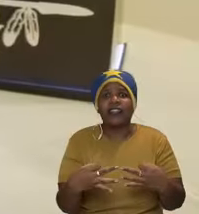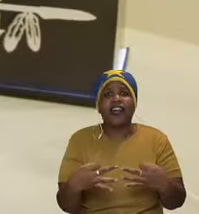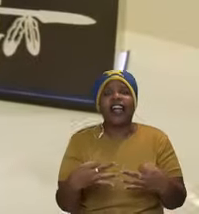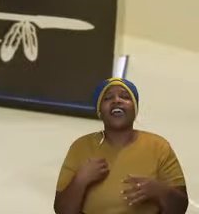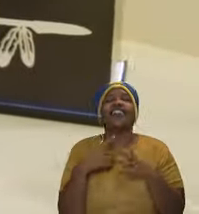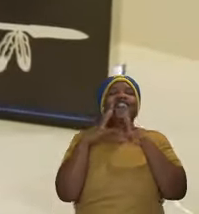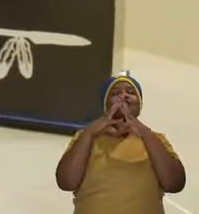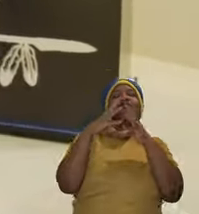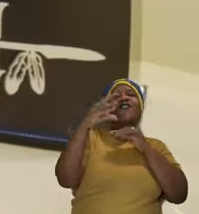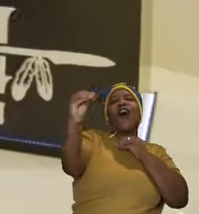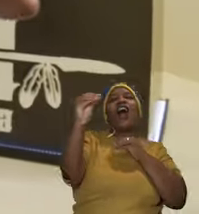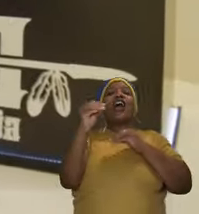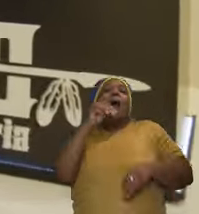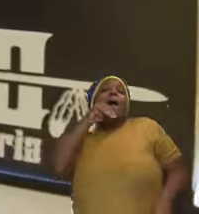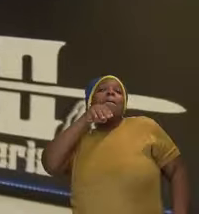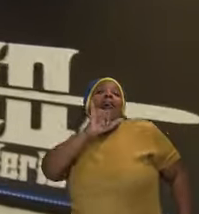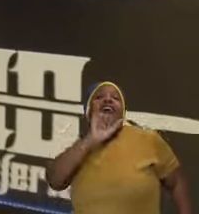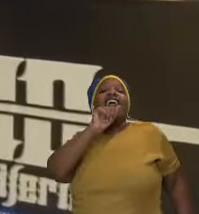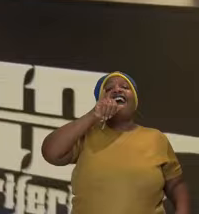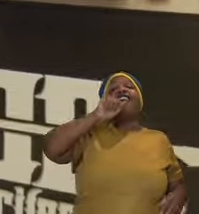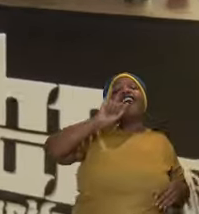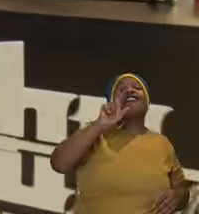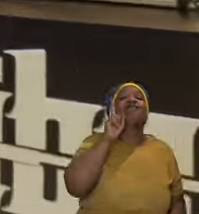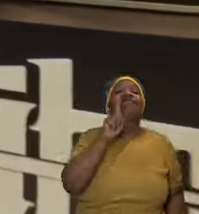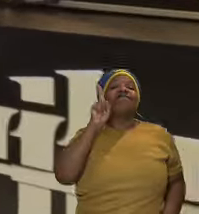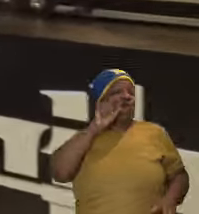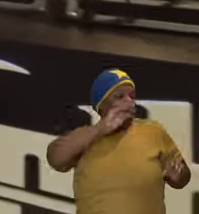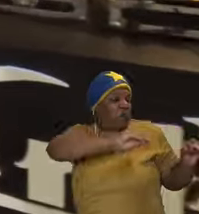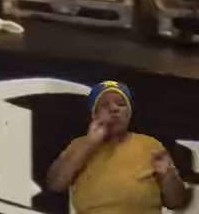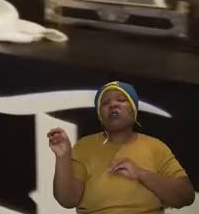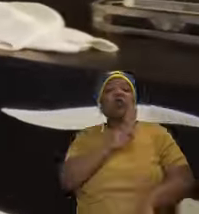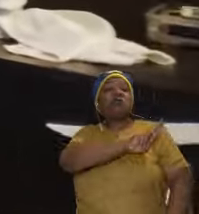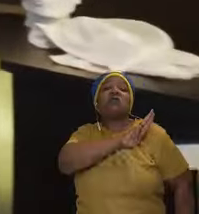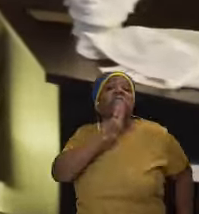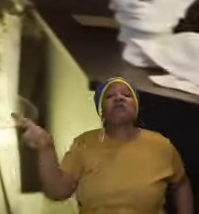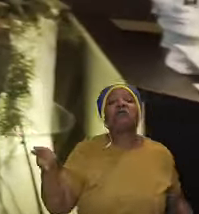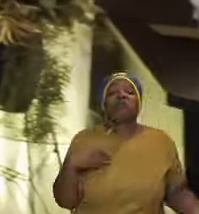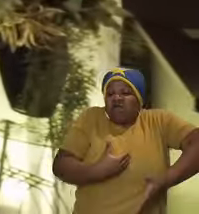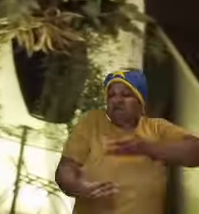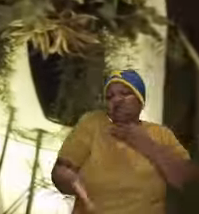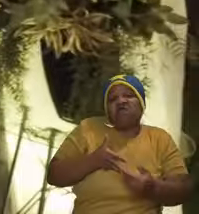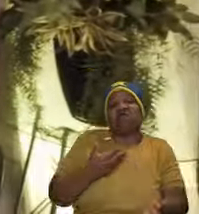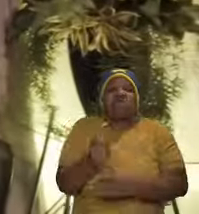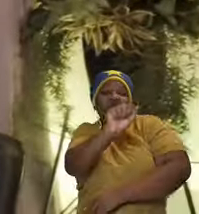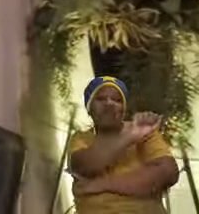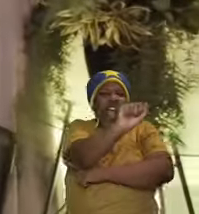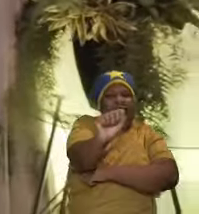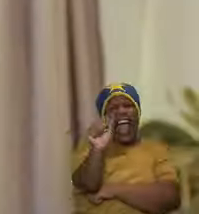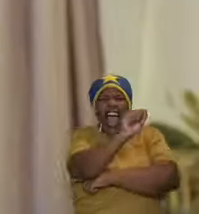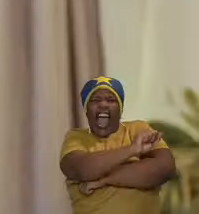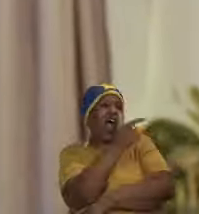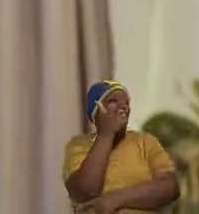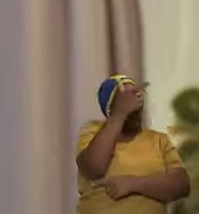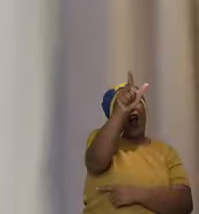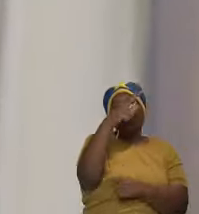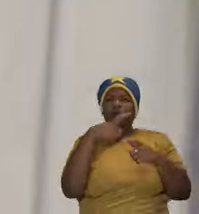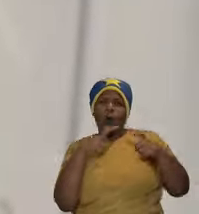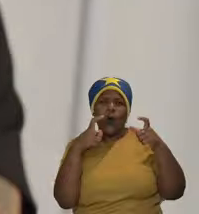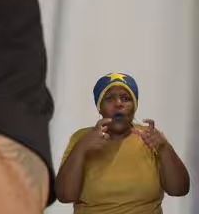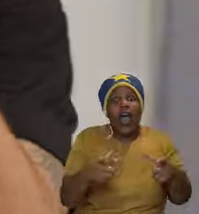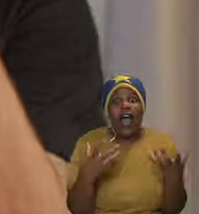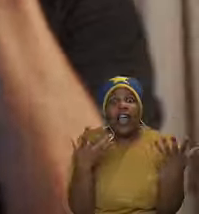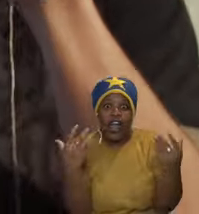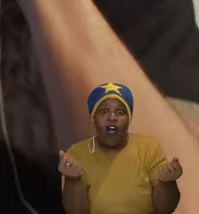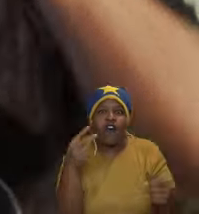ha, a gente foge pra Miami. Muda de nome, compra um Mustang, partiu pra outro rolê. Então vamos